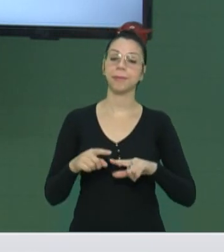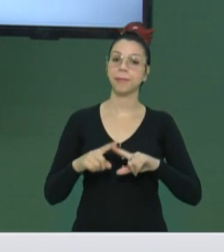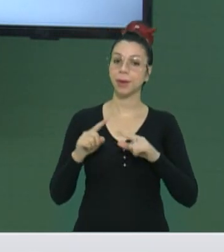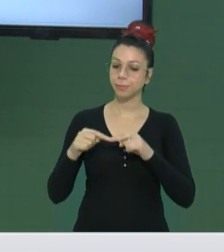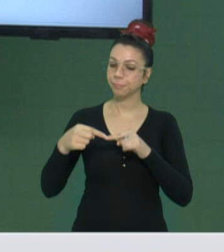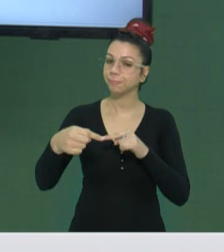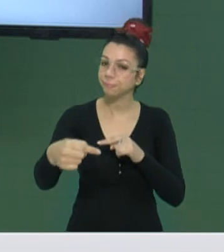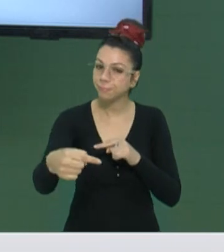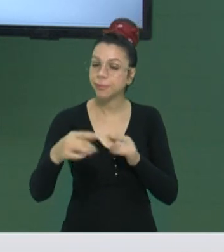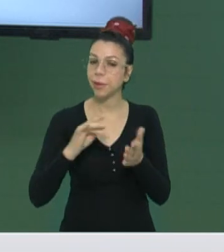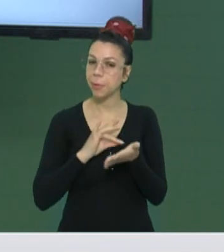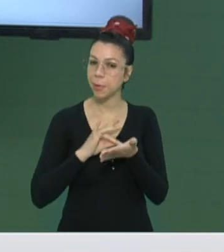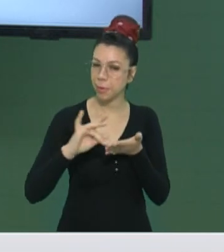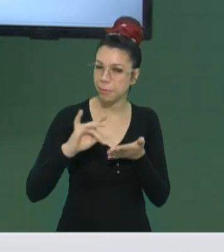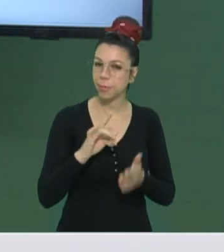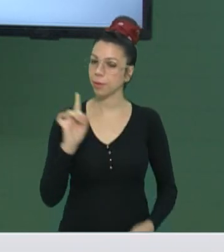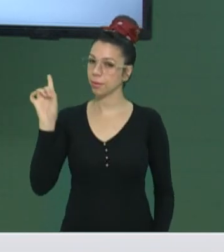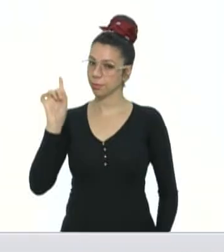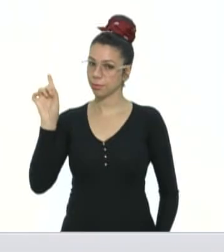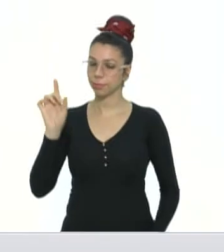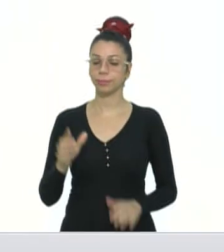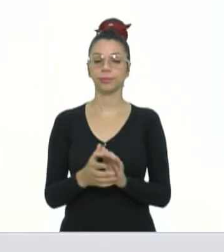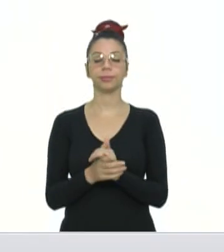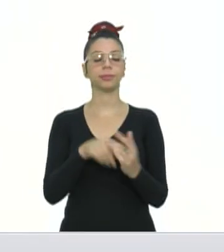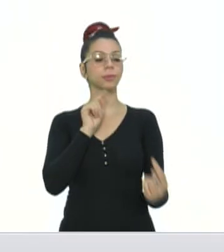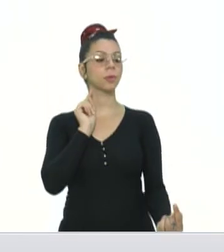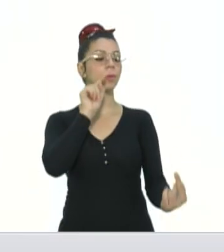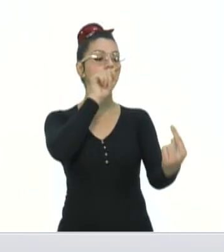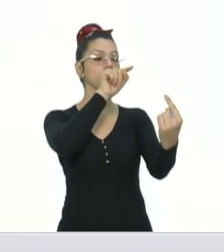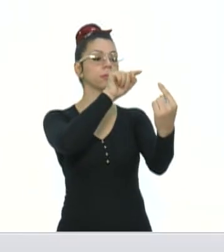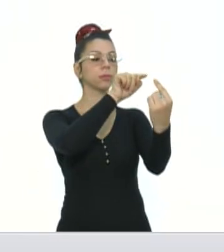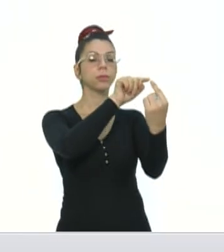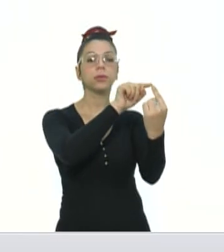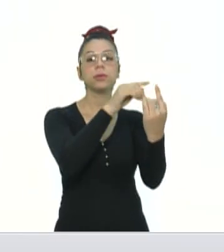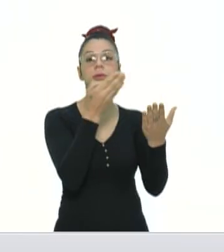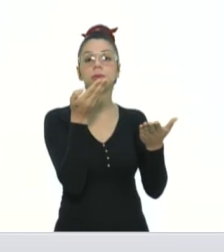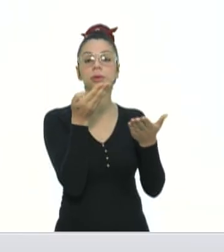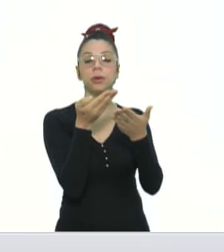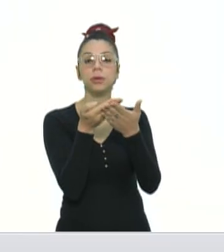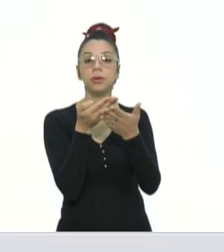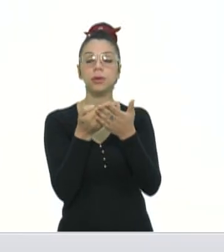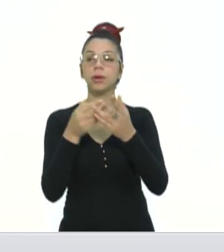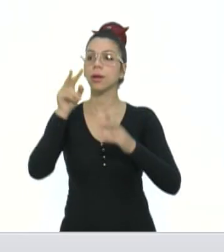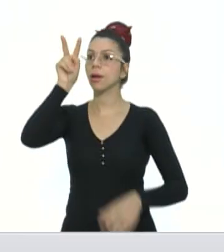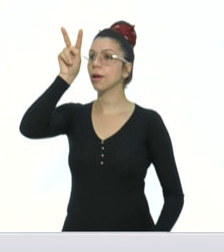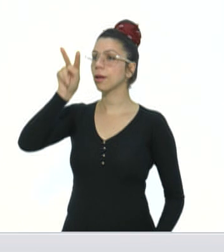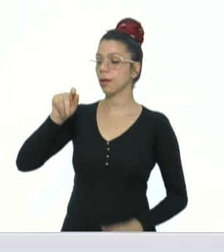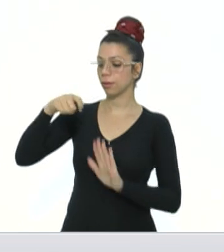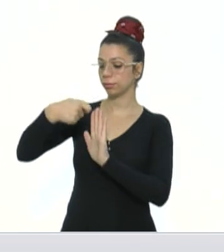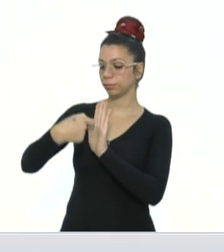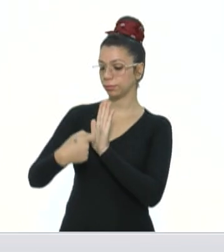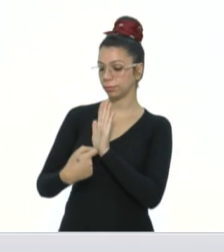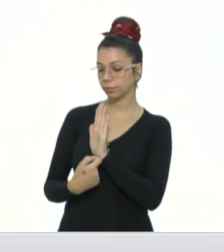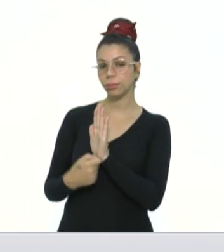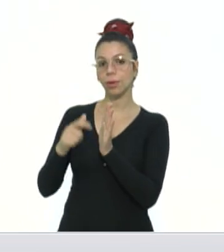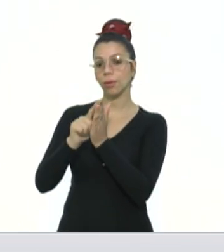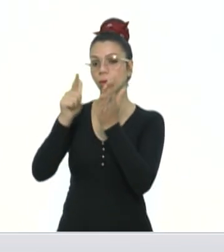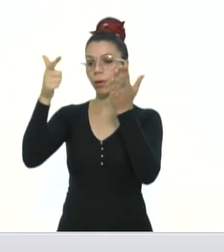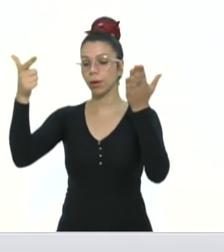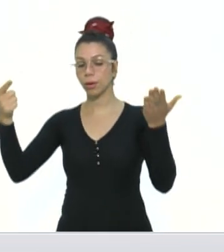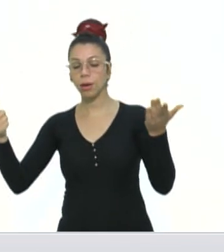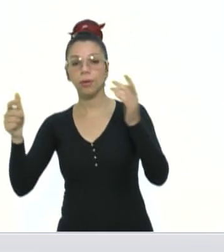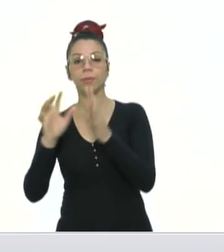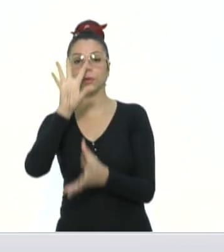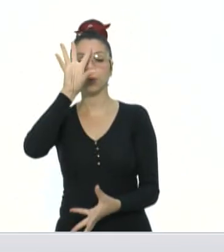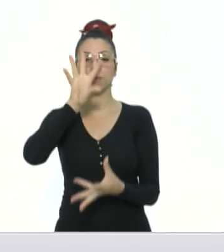né? Os objetivos dessa aula: ler um texto jornalístico, interpretar uma charge, identificar